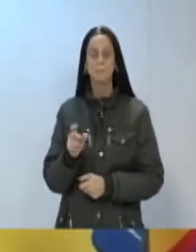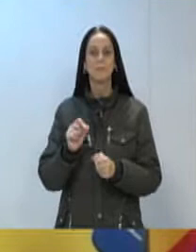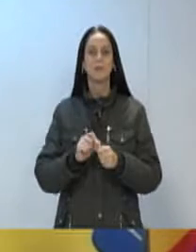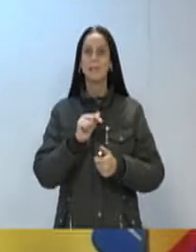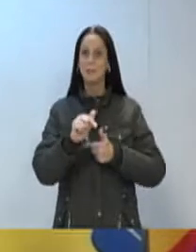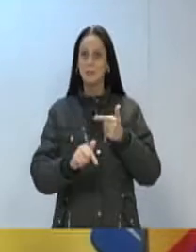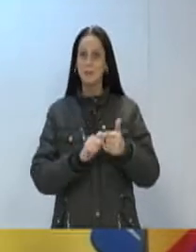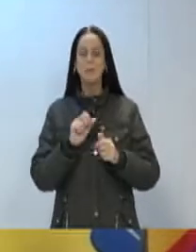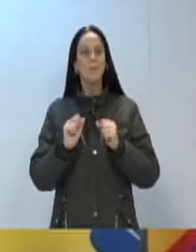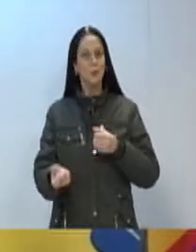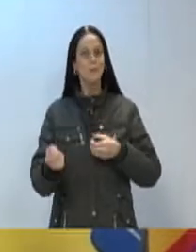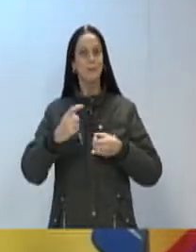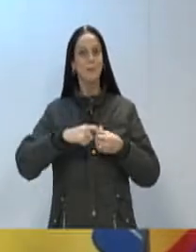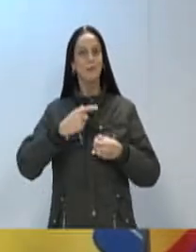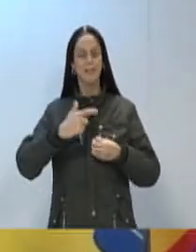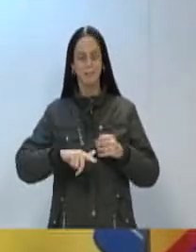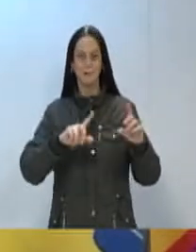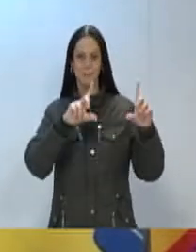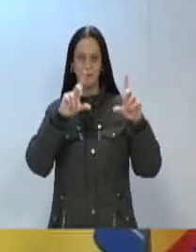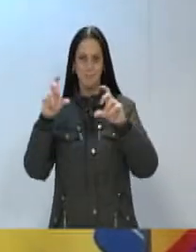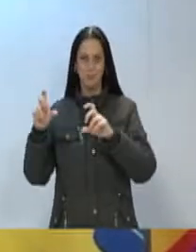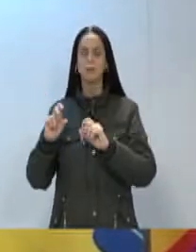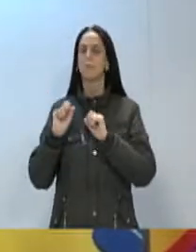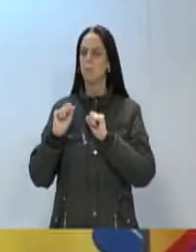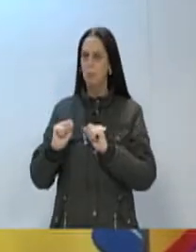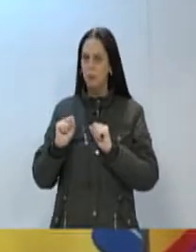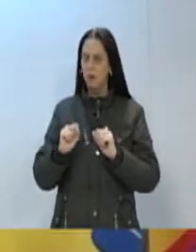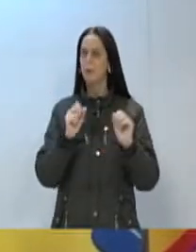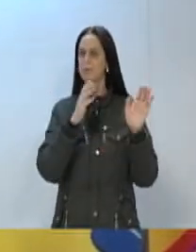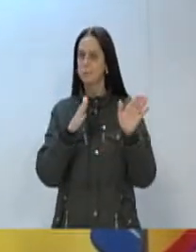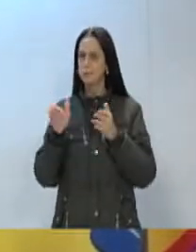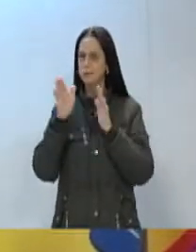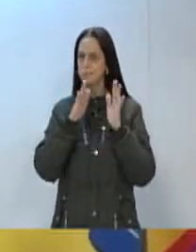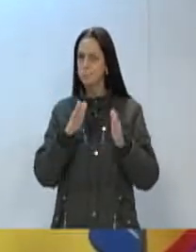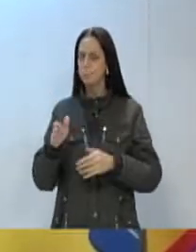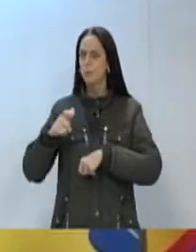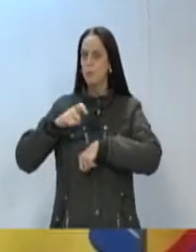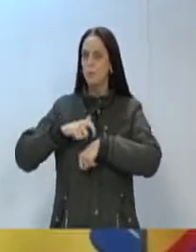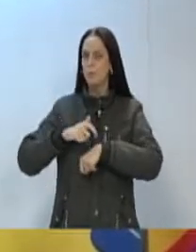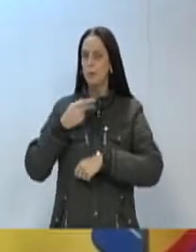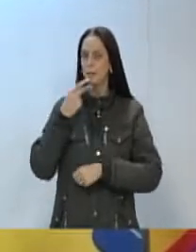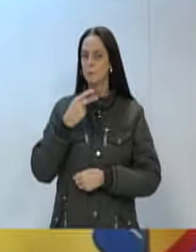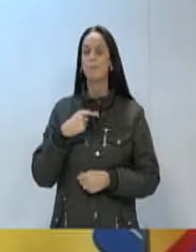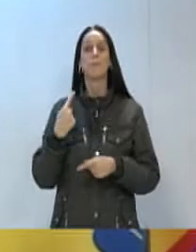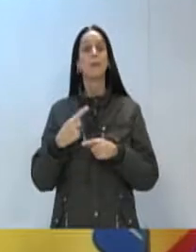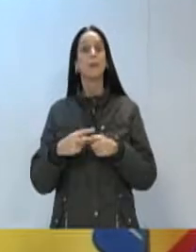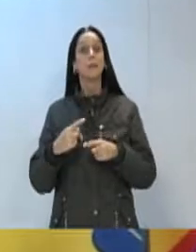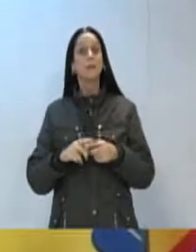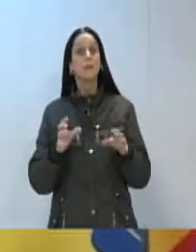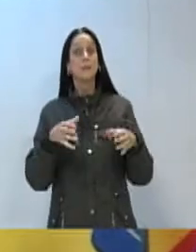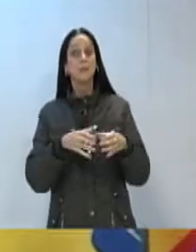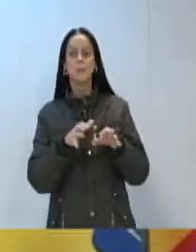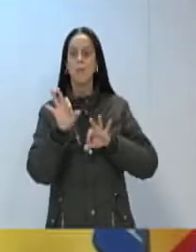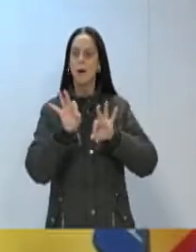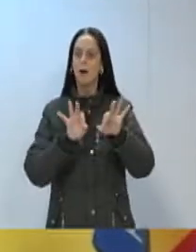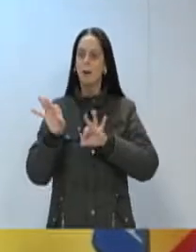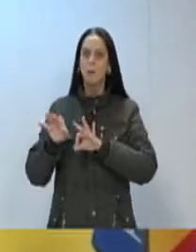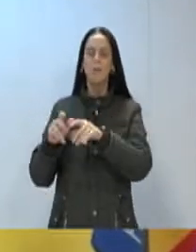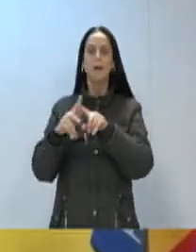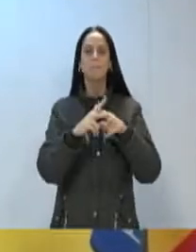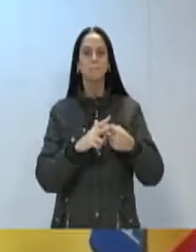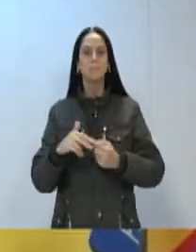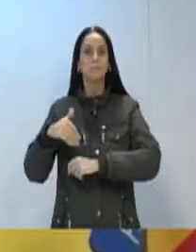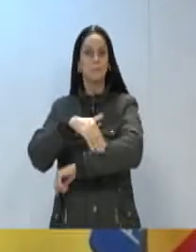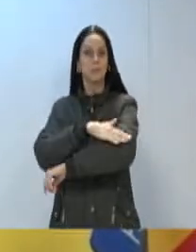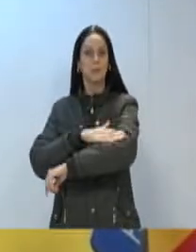trabalho pode voltar ali passando as fotos enquanto eu estou falando eles fizeram um trabalho de restauração de manutenção na